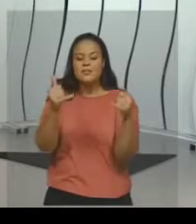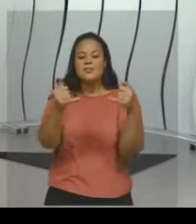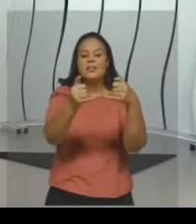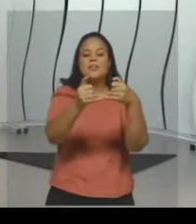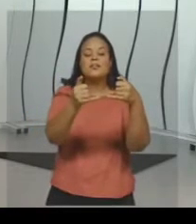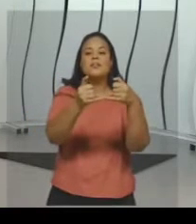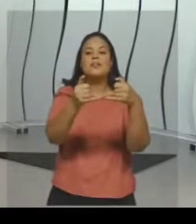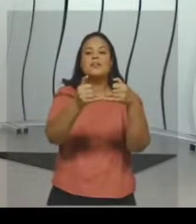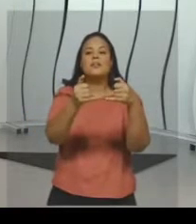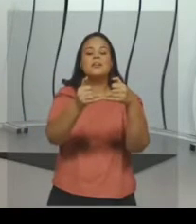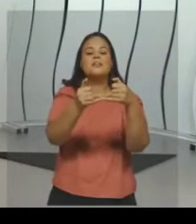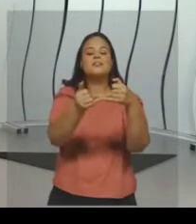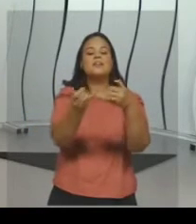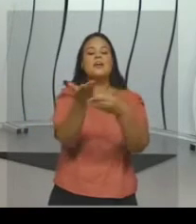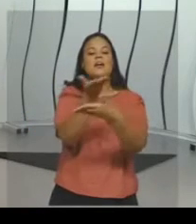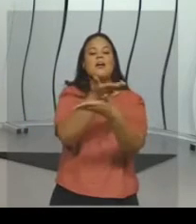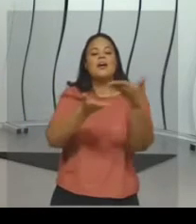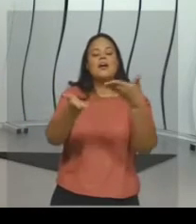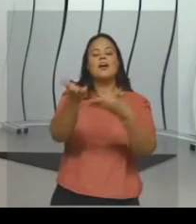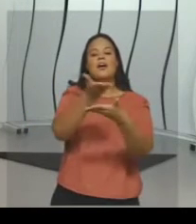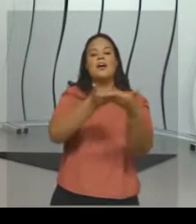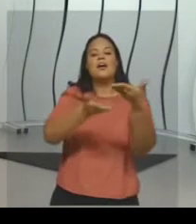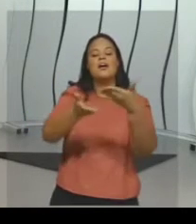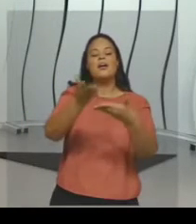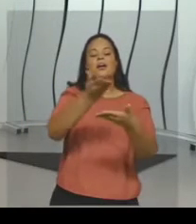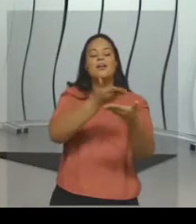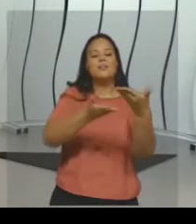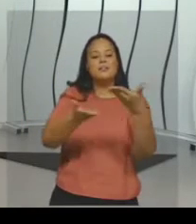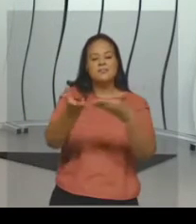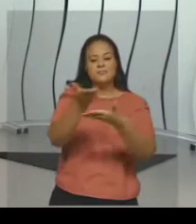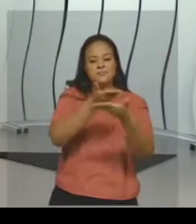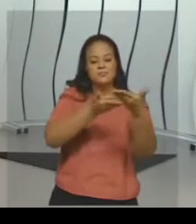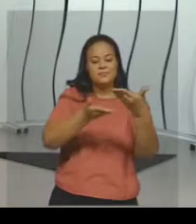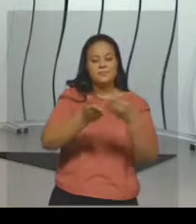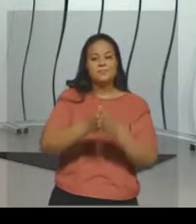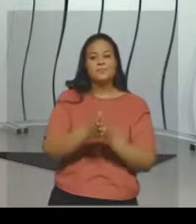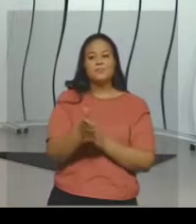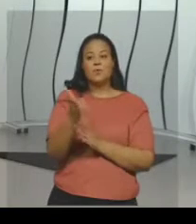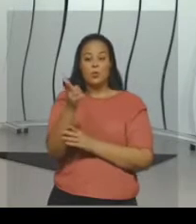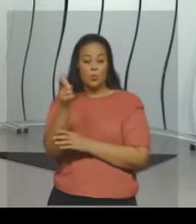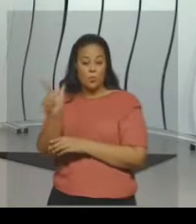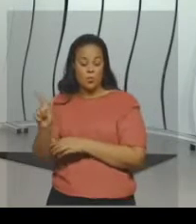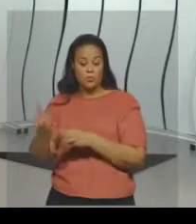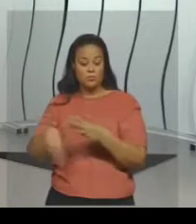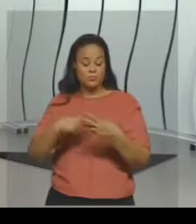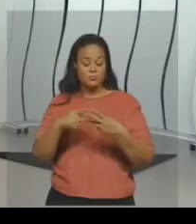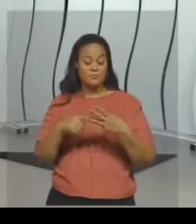e uma passasse material genético para a outra. O outro se chama transformação.